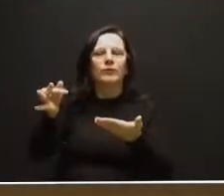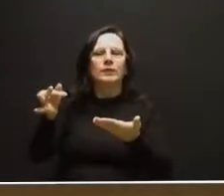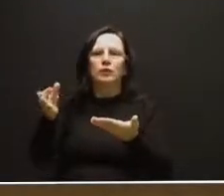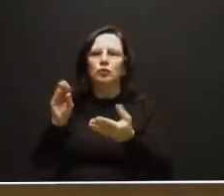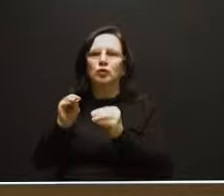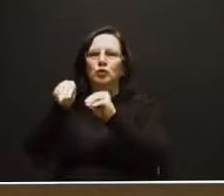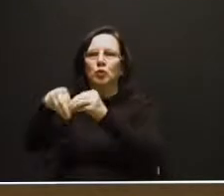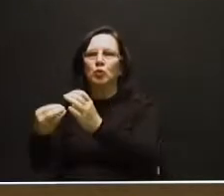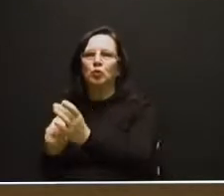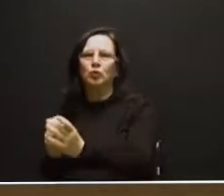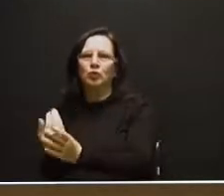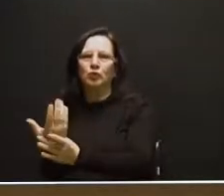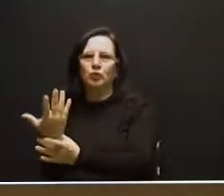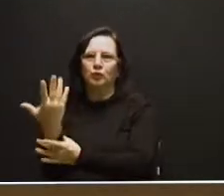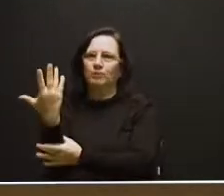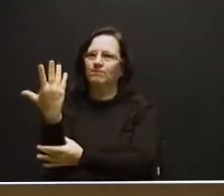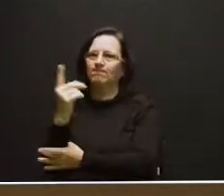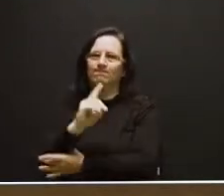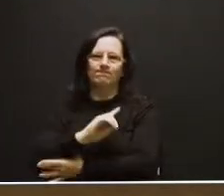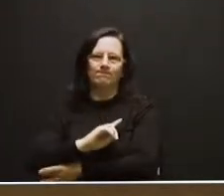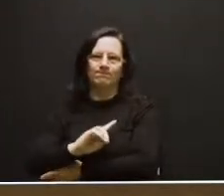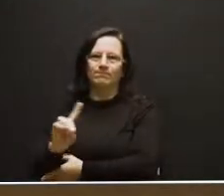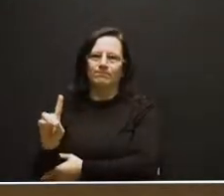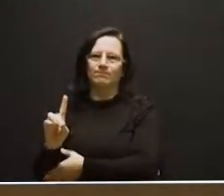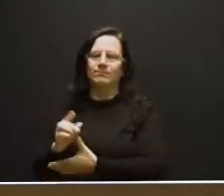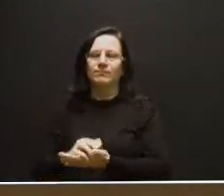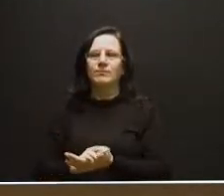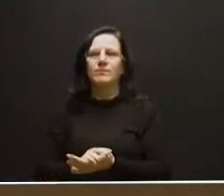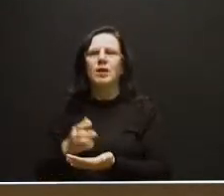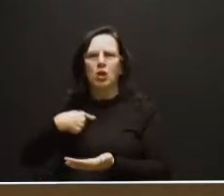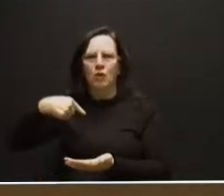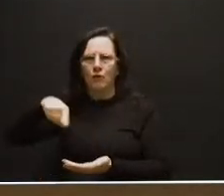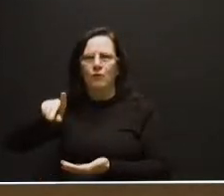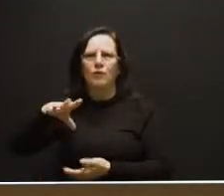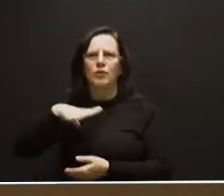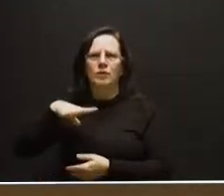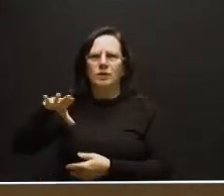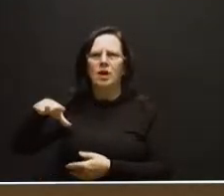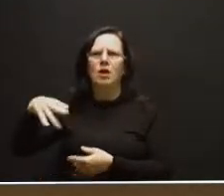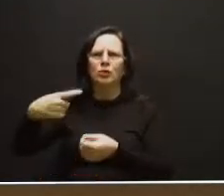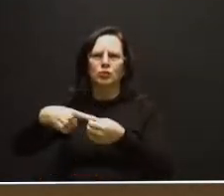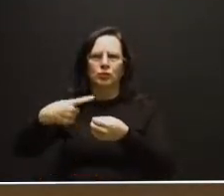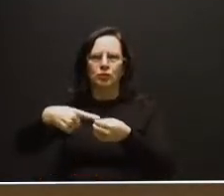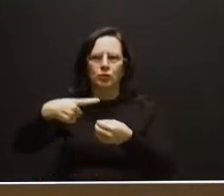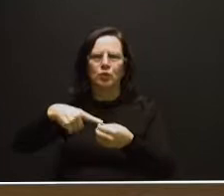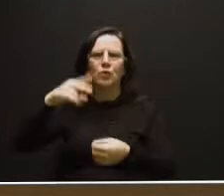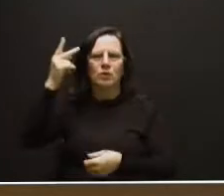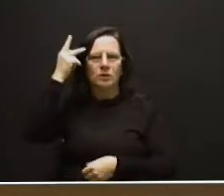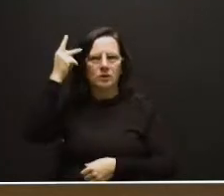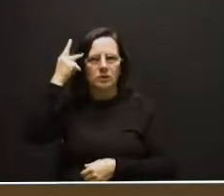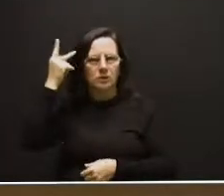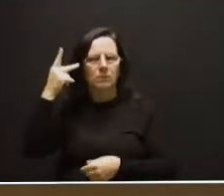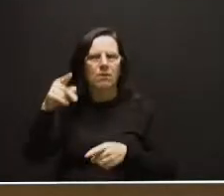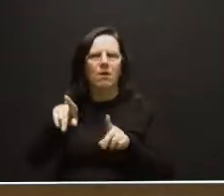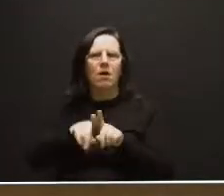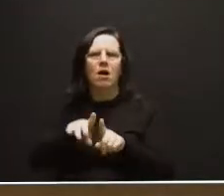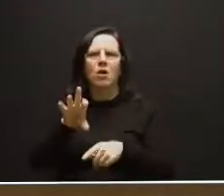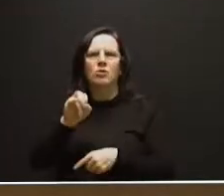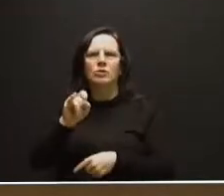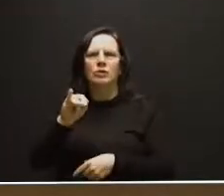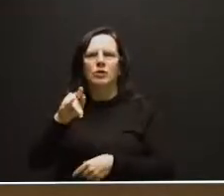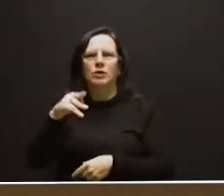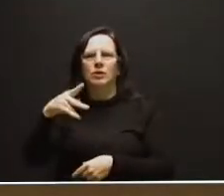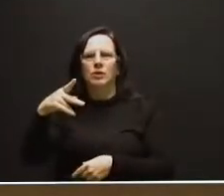plantado eu andei muito em algumas cidades vizinhas aí cidade do estado de são paulo sergipe e alguns outros estados aí